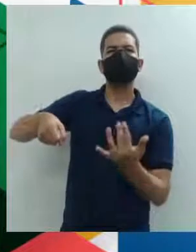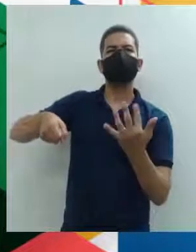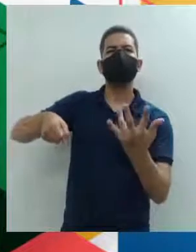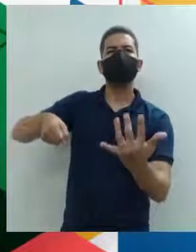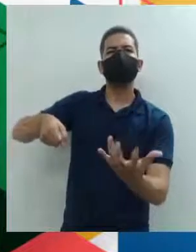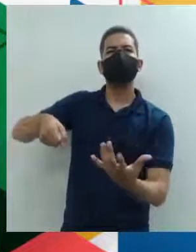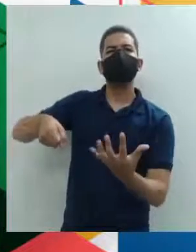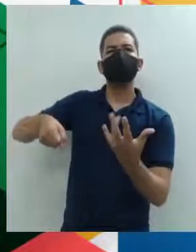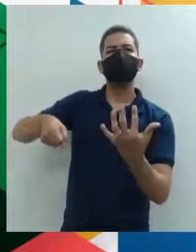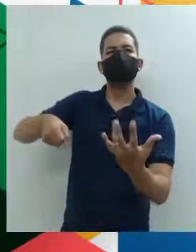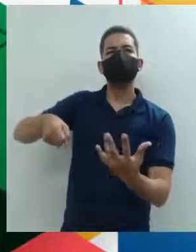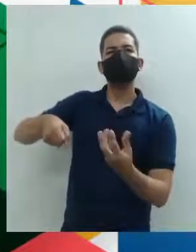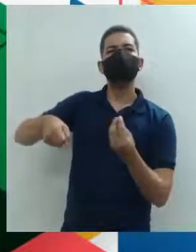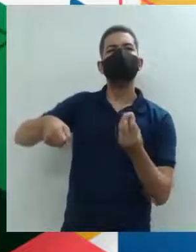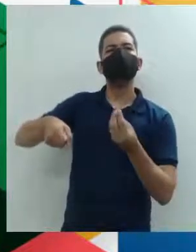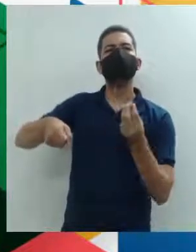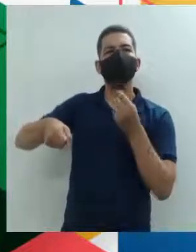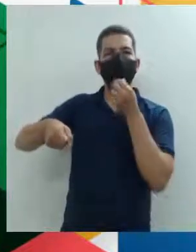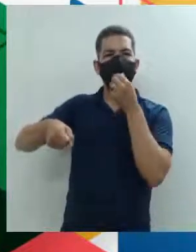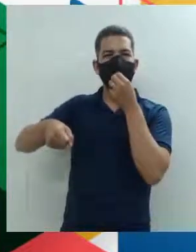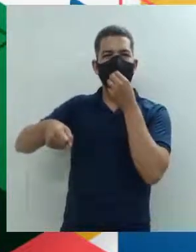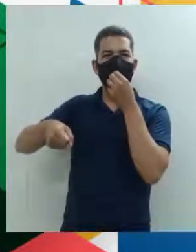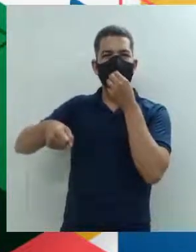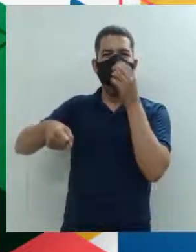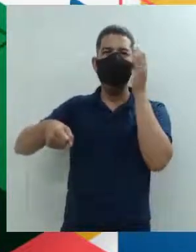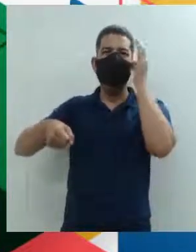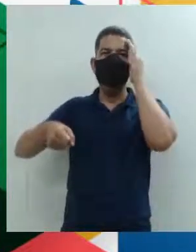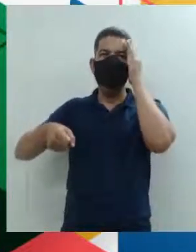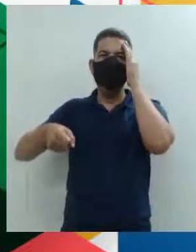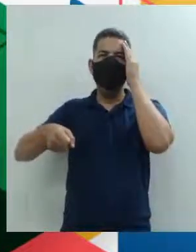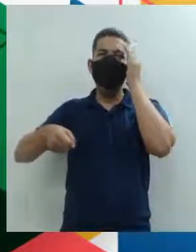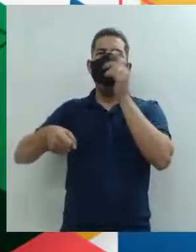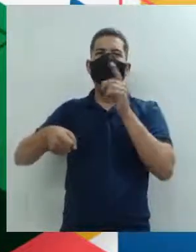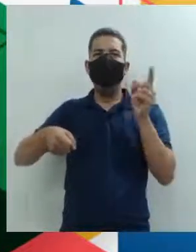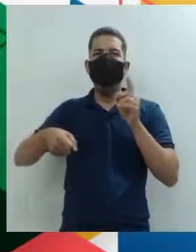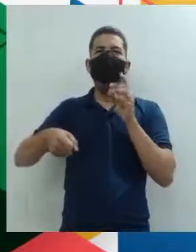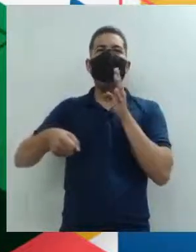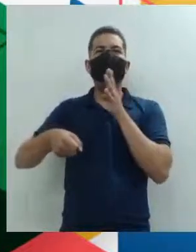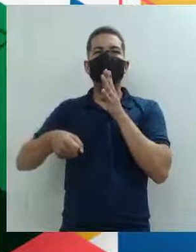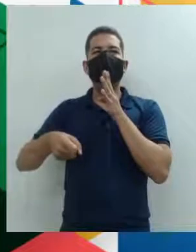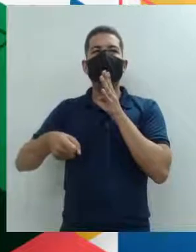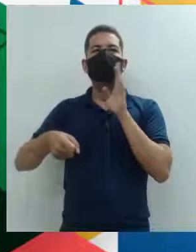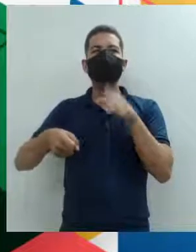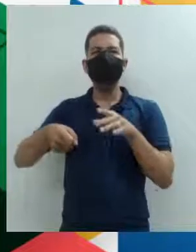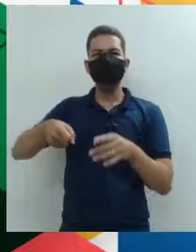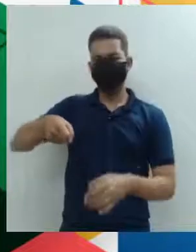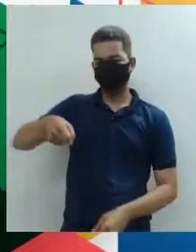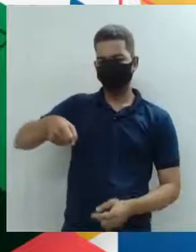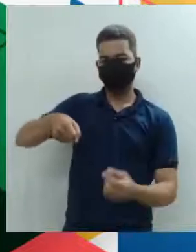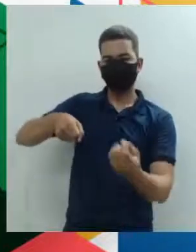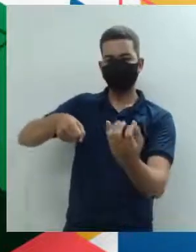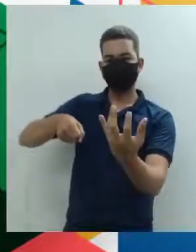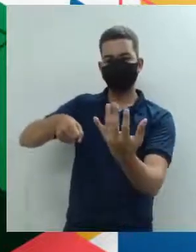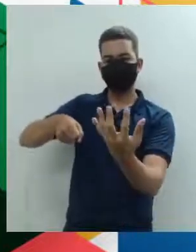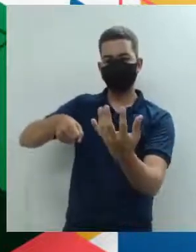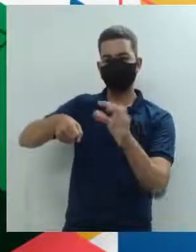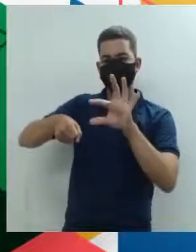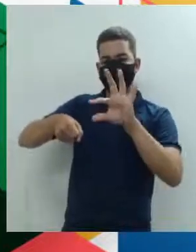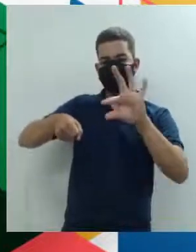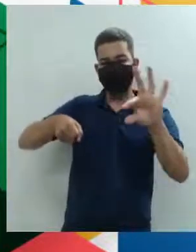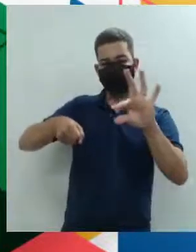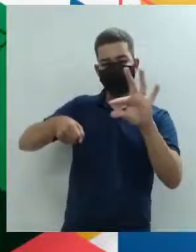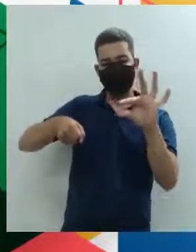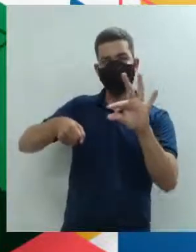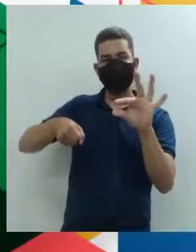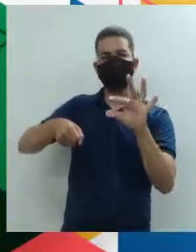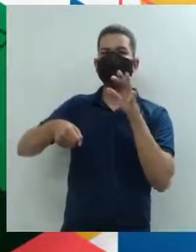calor ele vai fluir aí? Provavelmente você deve saber, né, que vai estar mais quente, aí essa barra vai estar mais quente exatamente ali naquele